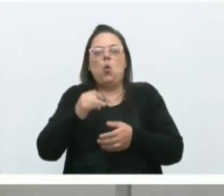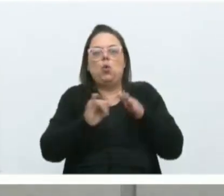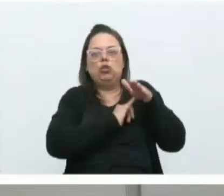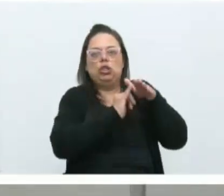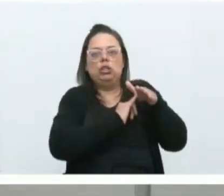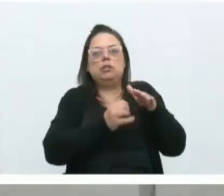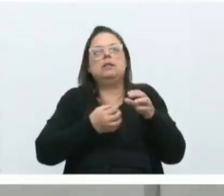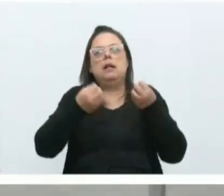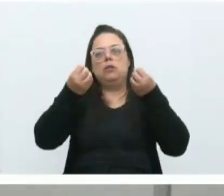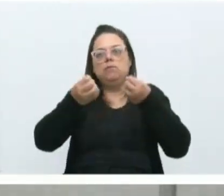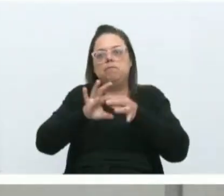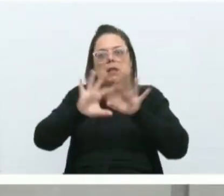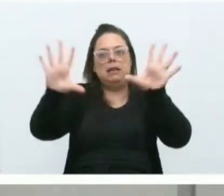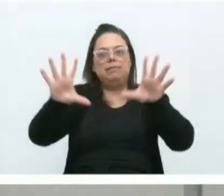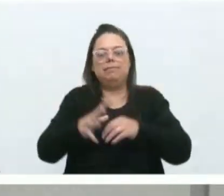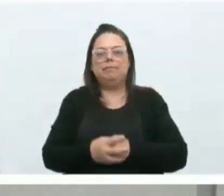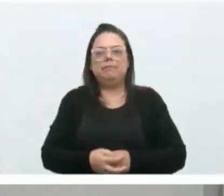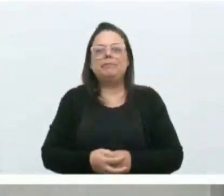vontade.